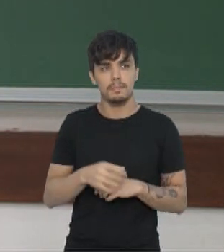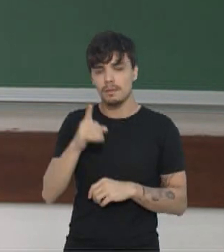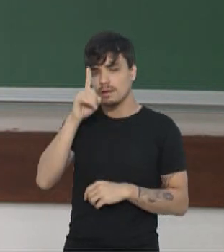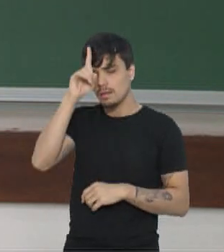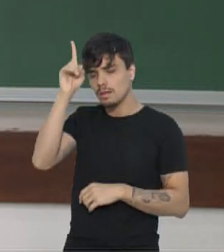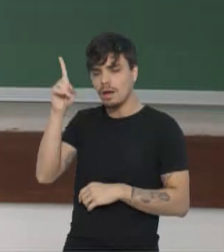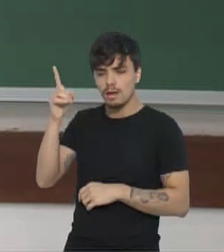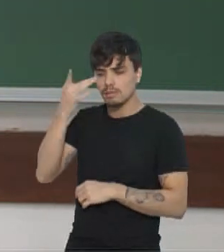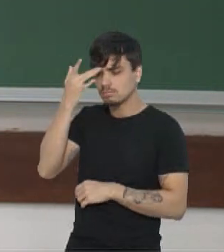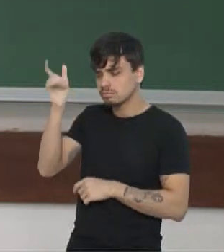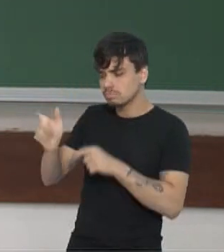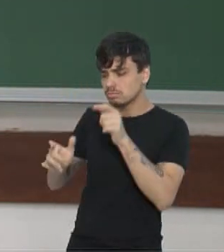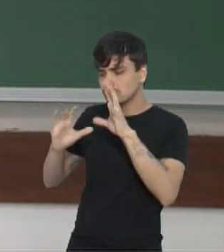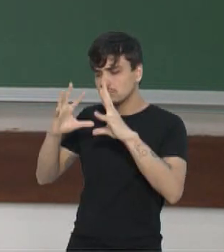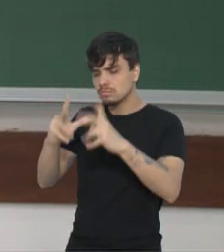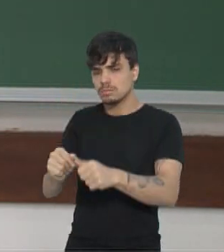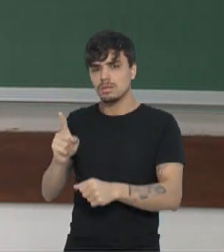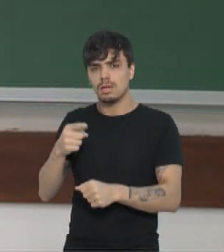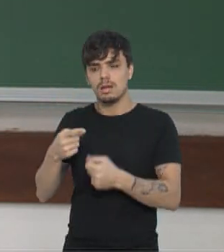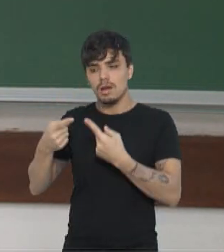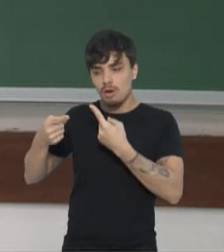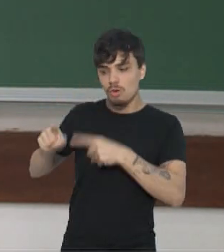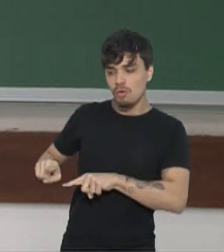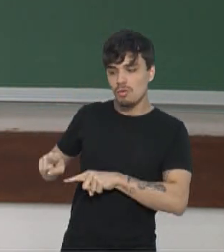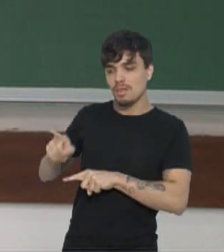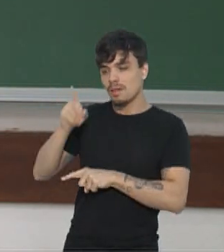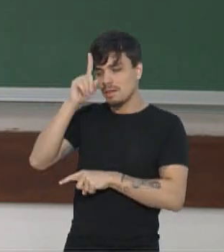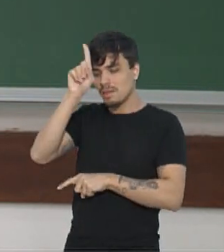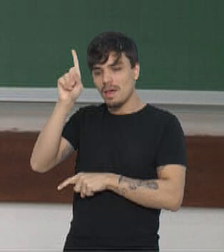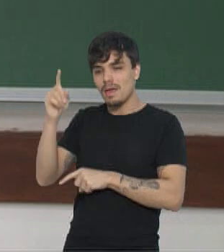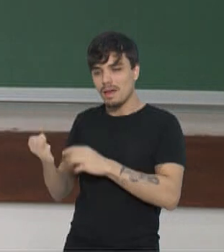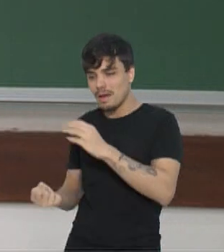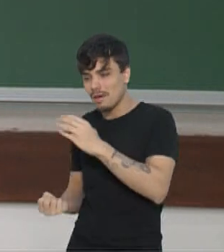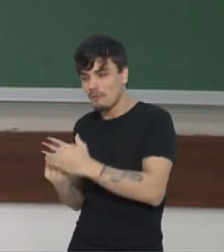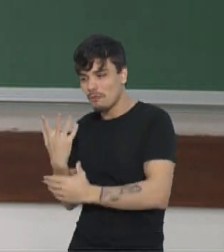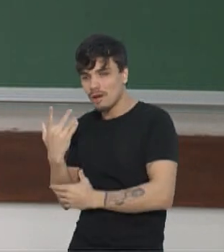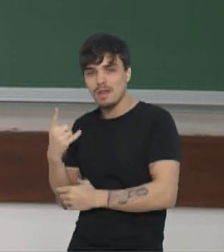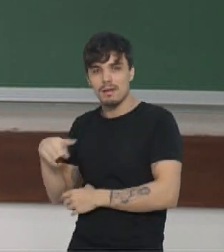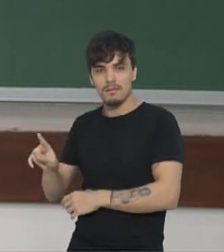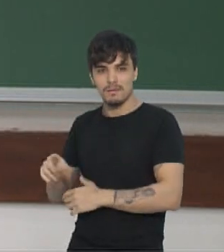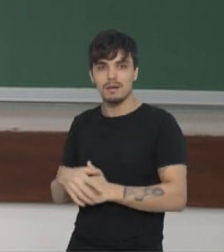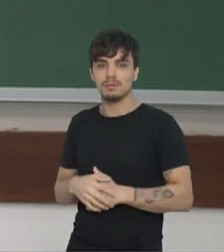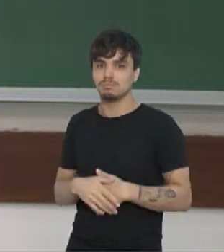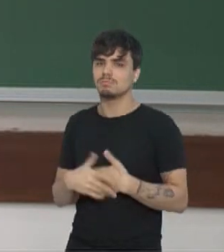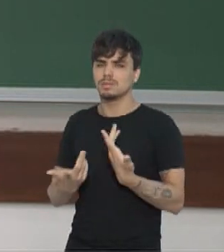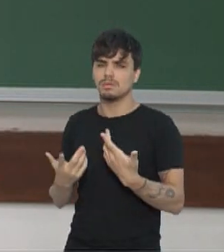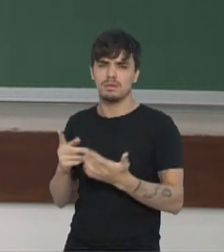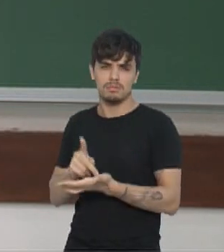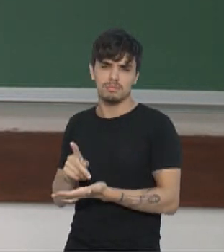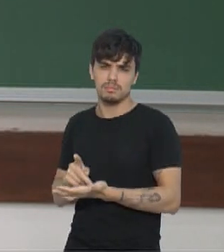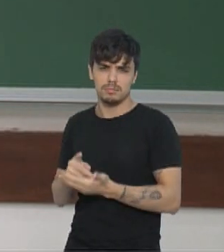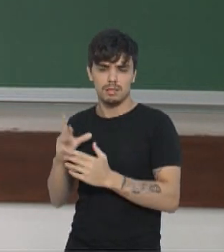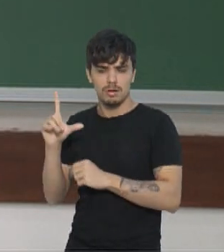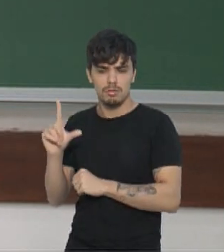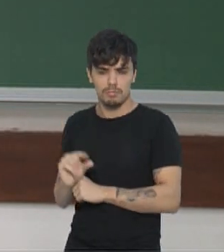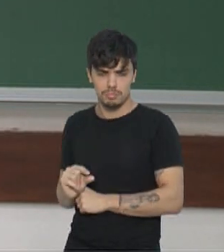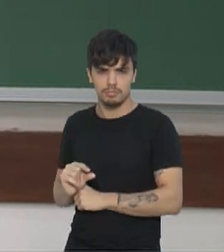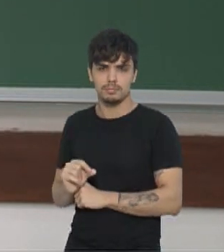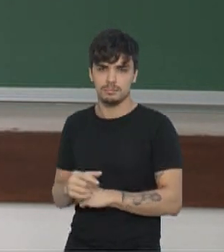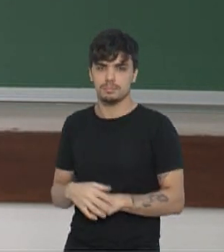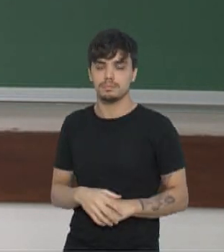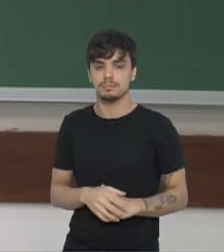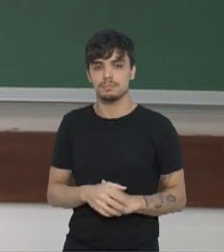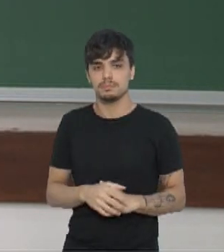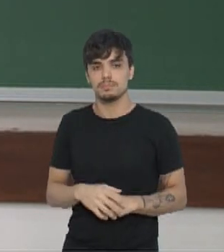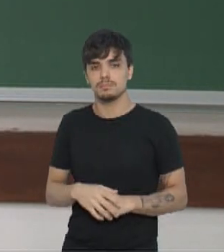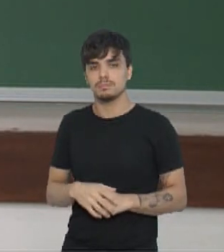ia contra a ideia da igreja parar na fogueira já não estava mais assim tão em vigor, né? Podia ser até